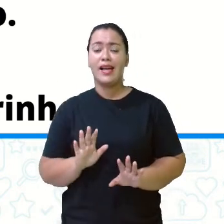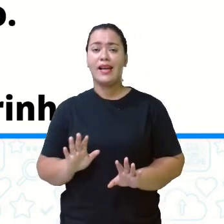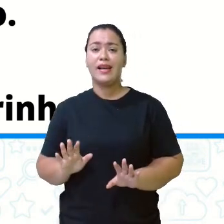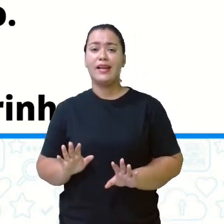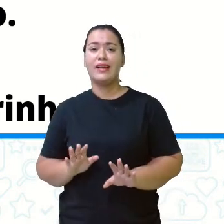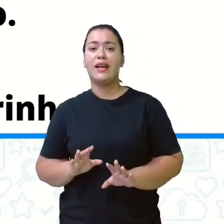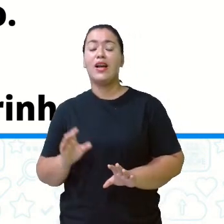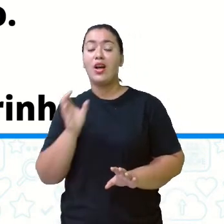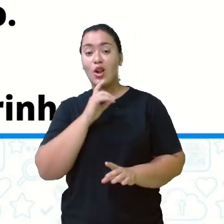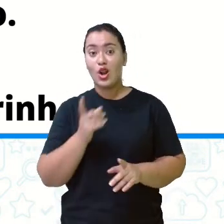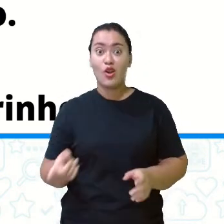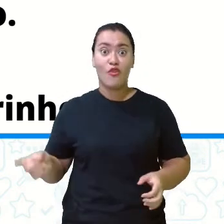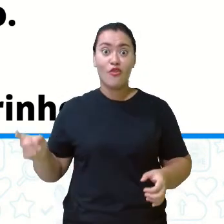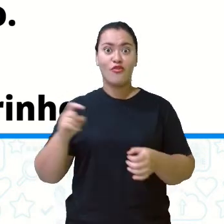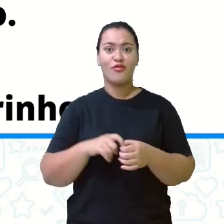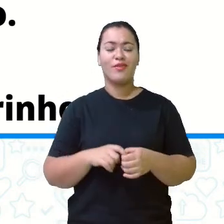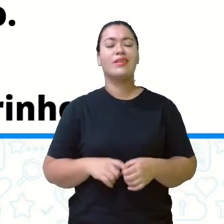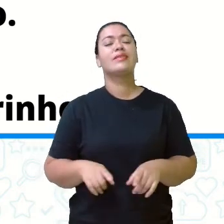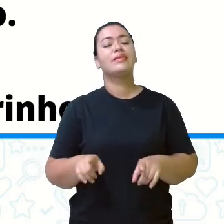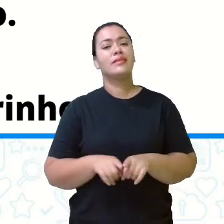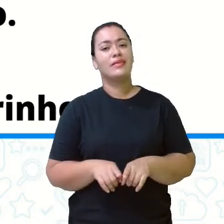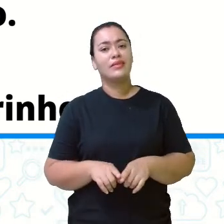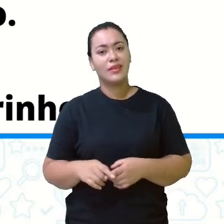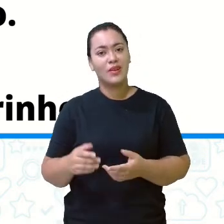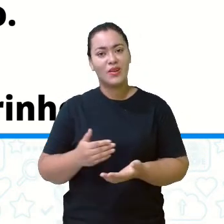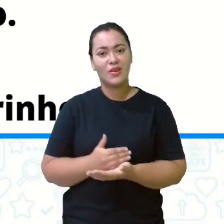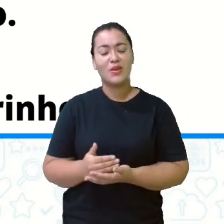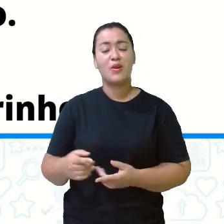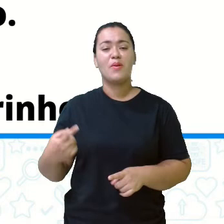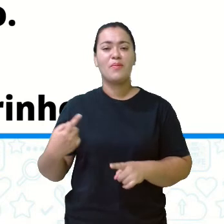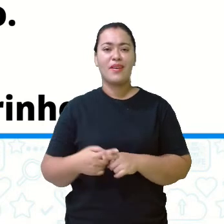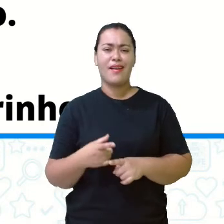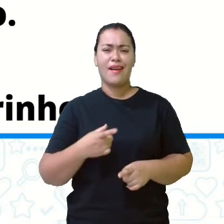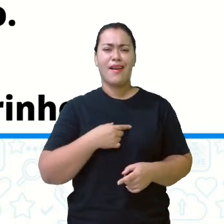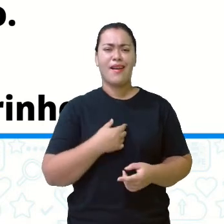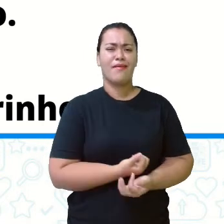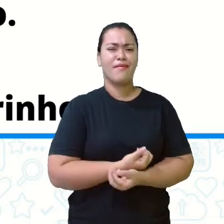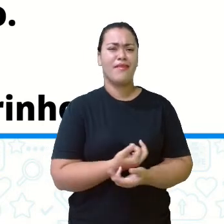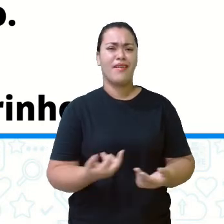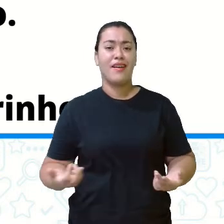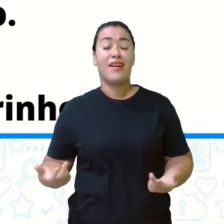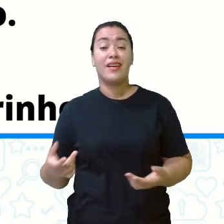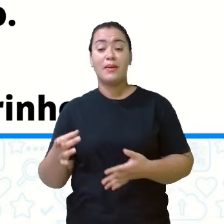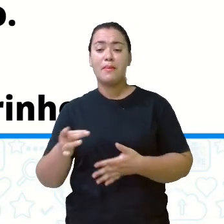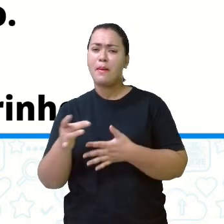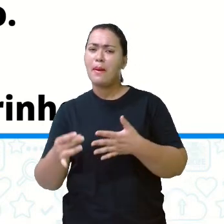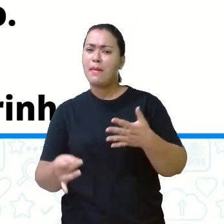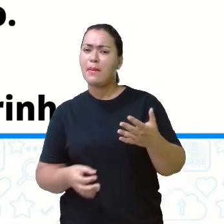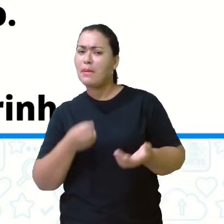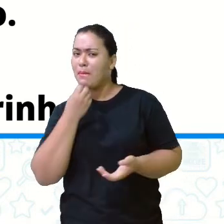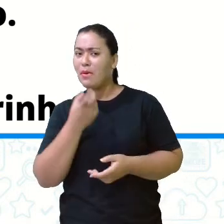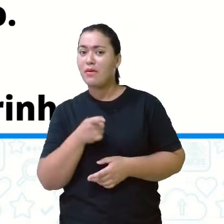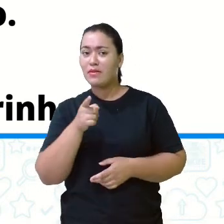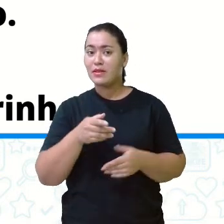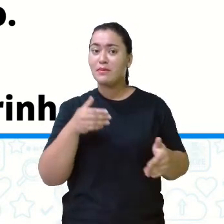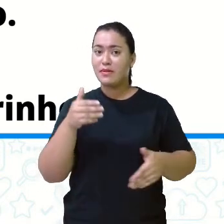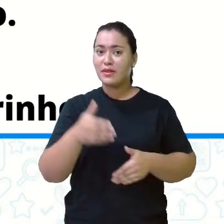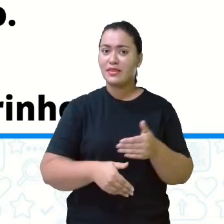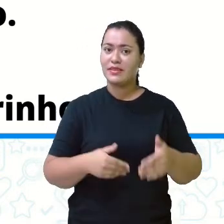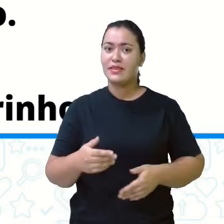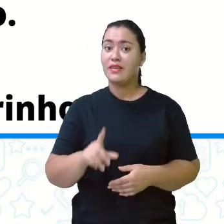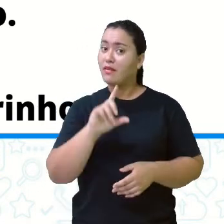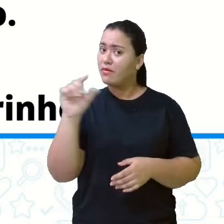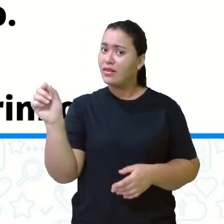coisa não. Tem que voltar logo e começar, porque tem várias coisas aí boas que vocês vão participar. Não saiam daí, viu,